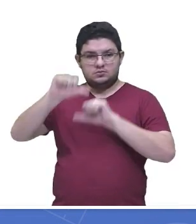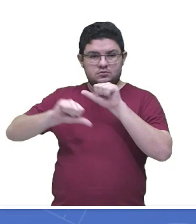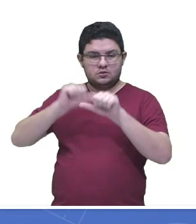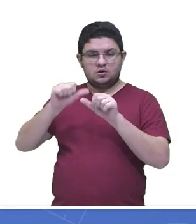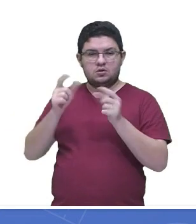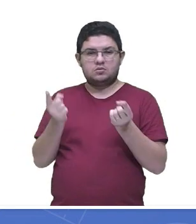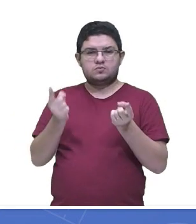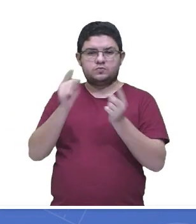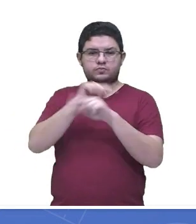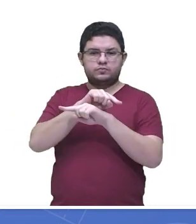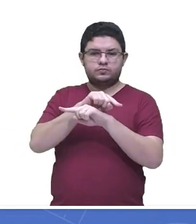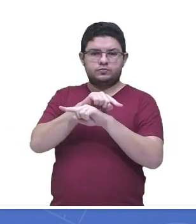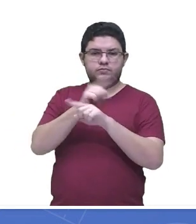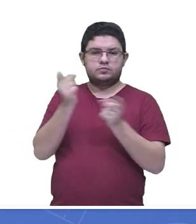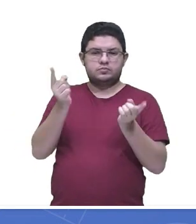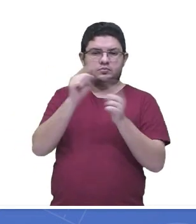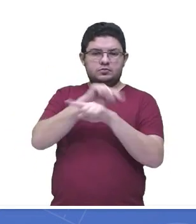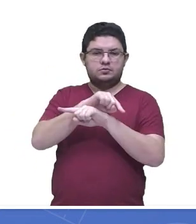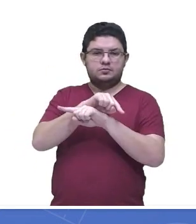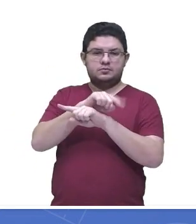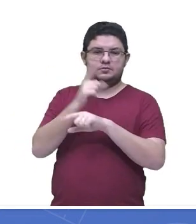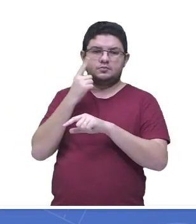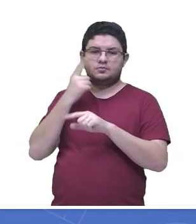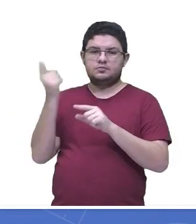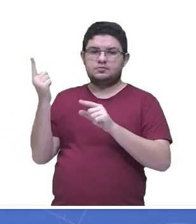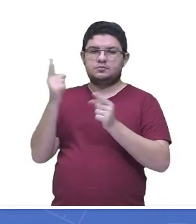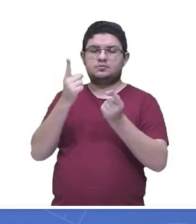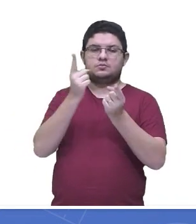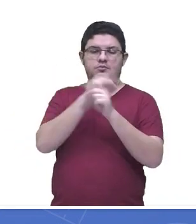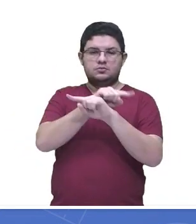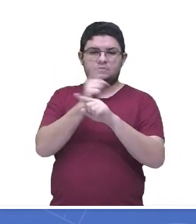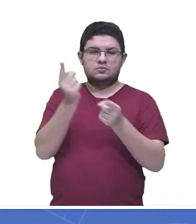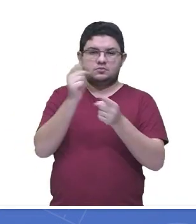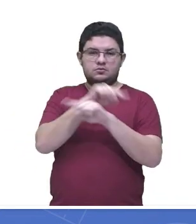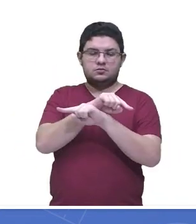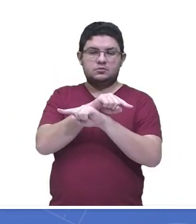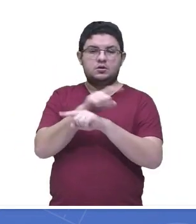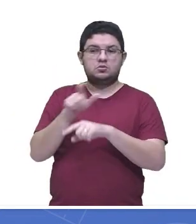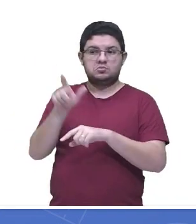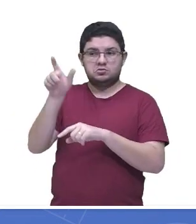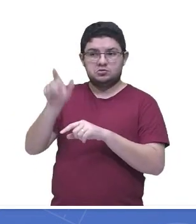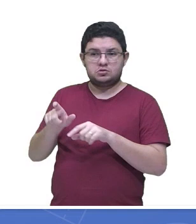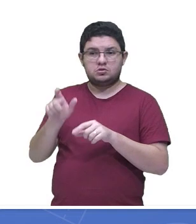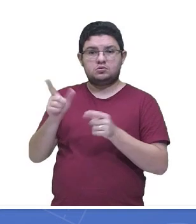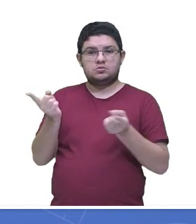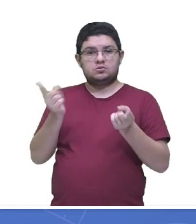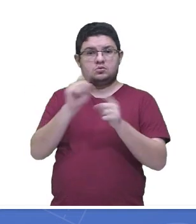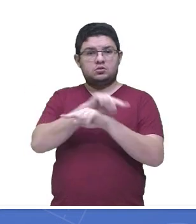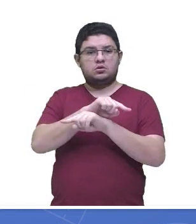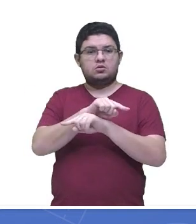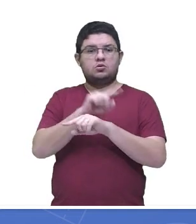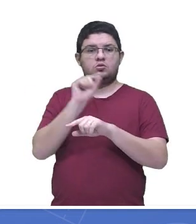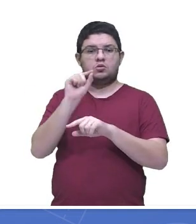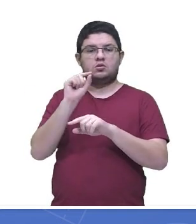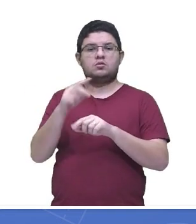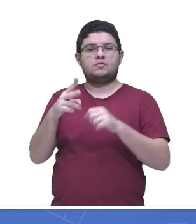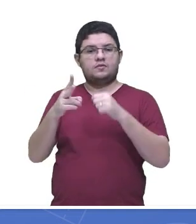posição ali com o meu verbo ou com o meu sujeito. Vamos lá. Então, she was swimming in the river fica